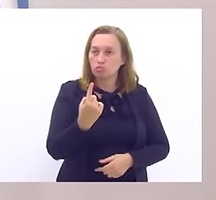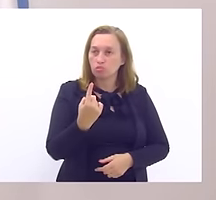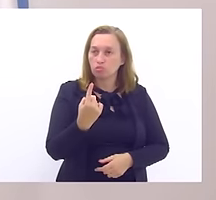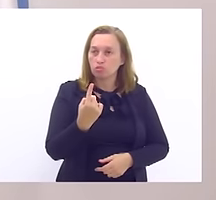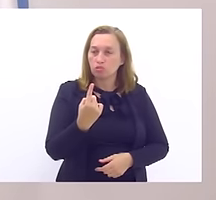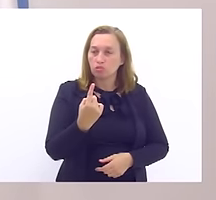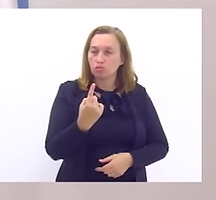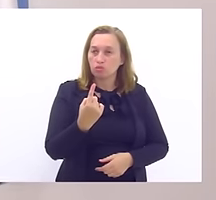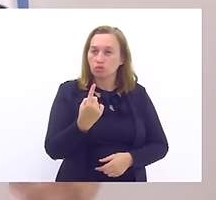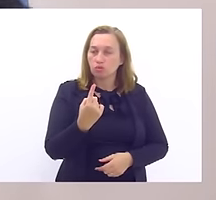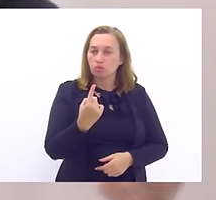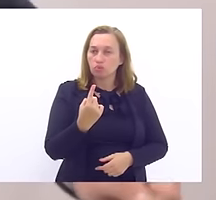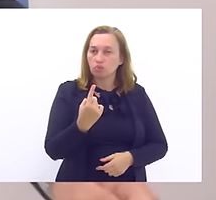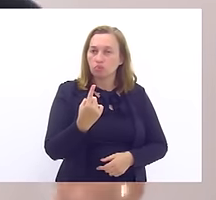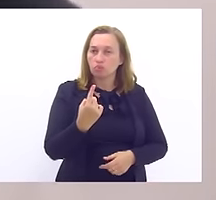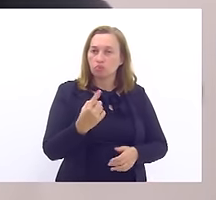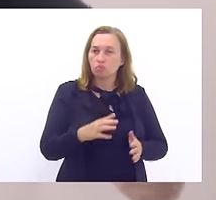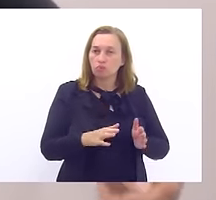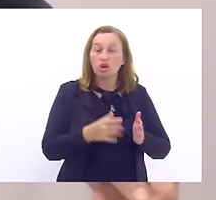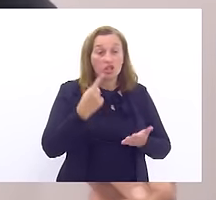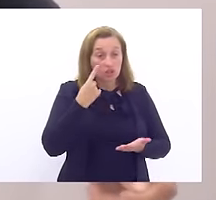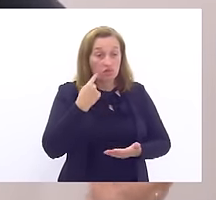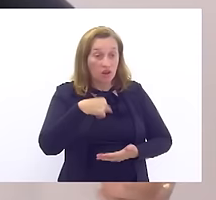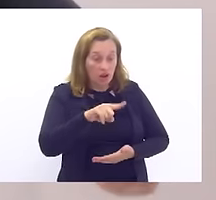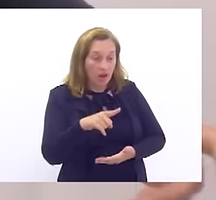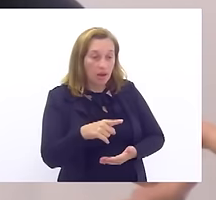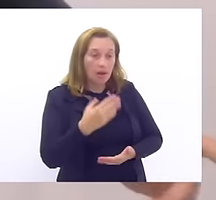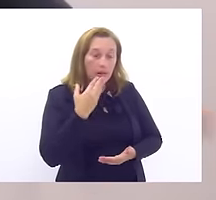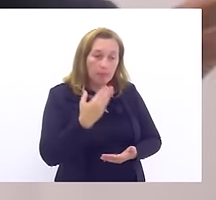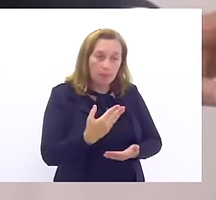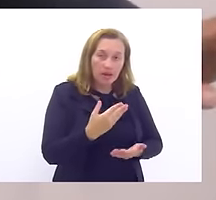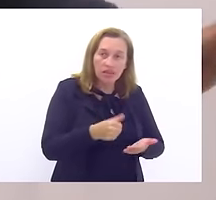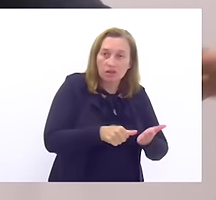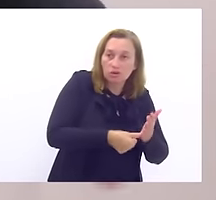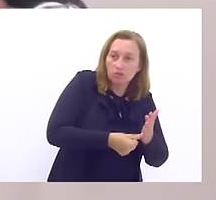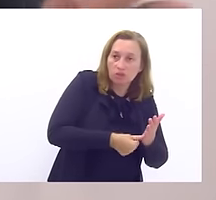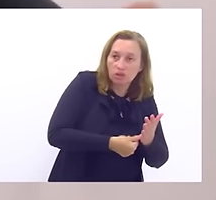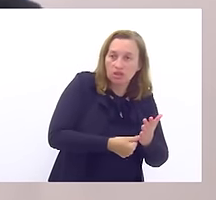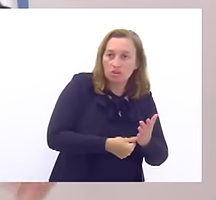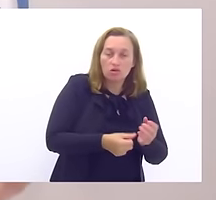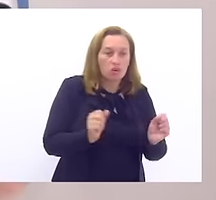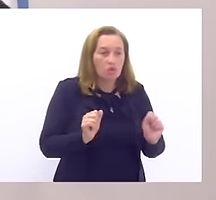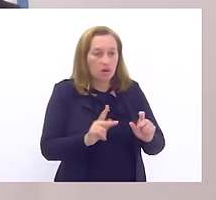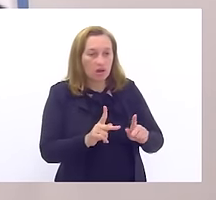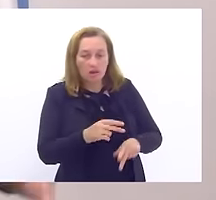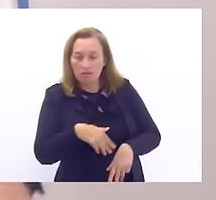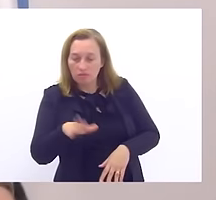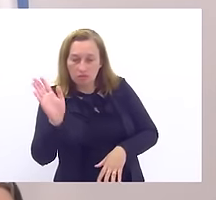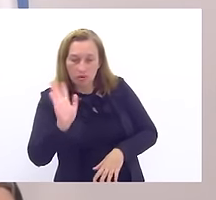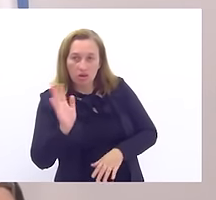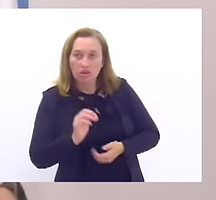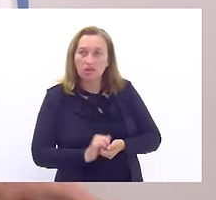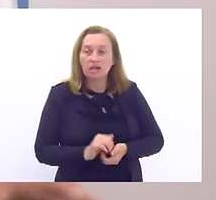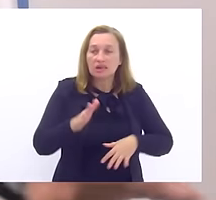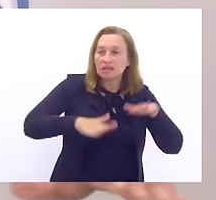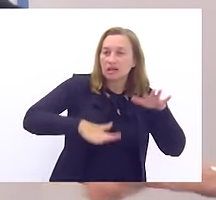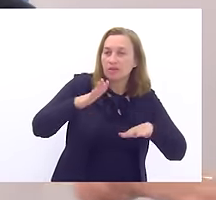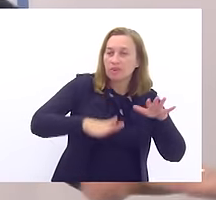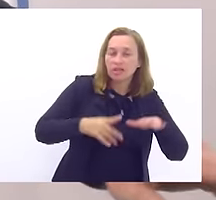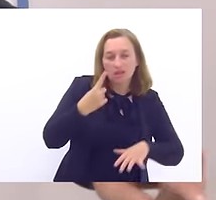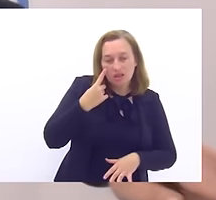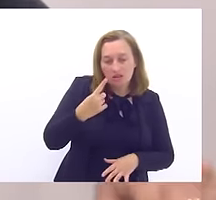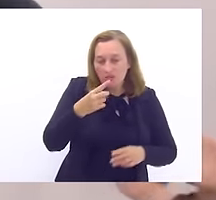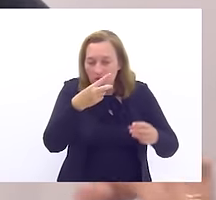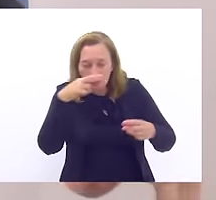motorista a gente vai lá pede a documentação se tiver alguém vai embora dependendo do humor ali ele verifica